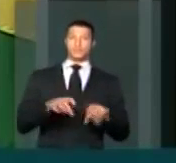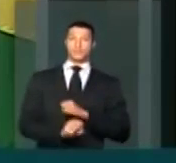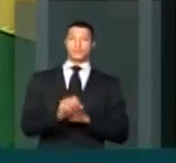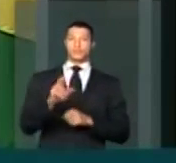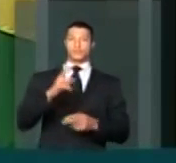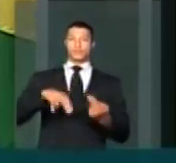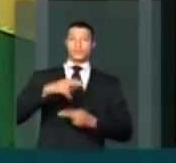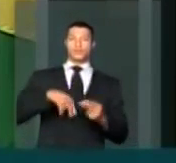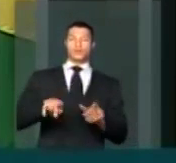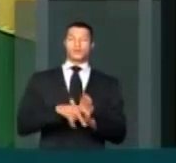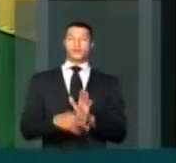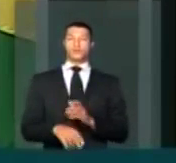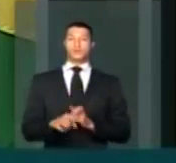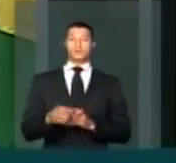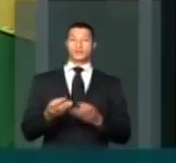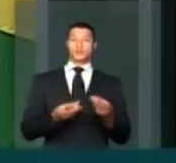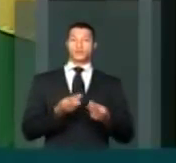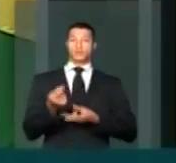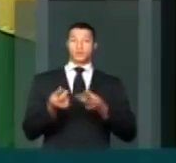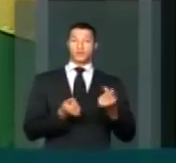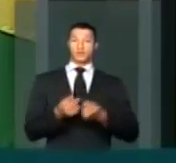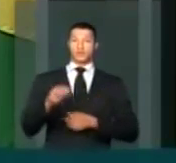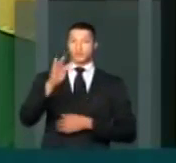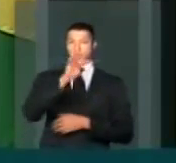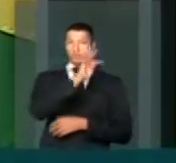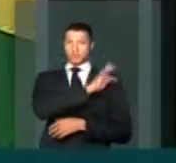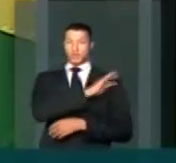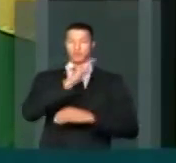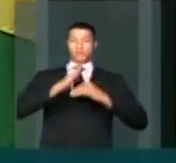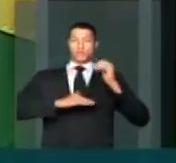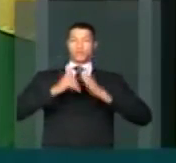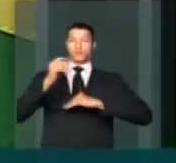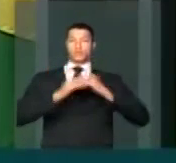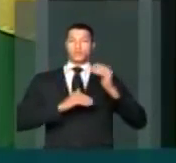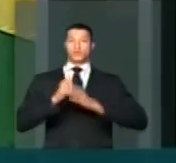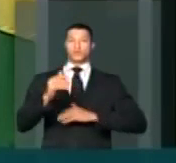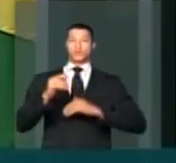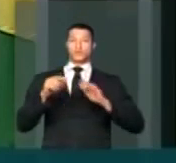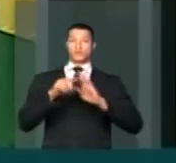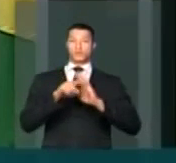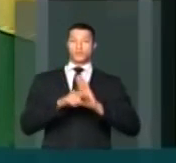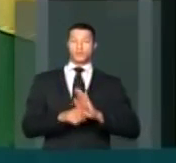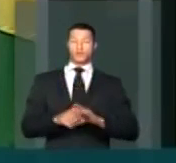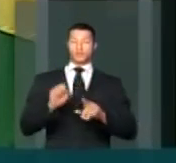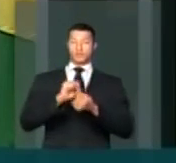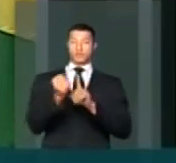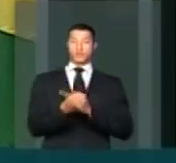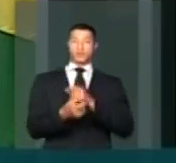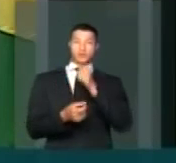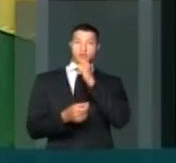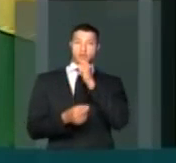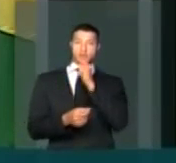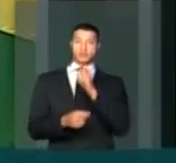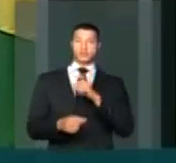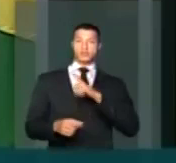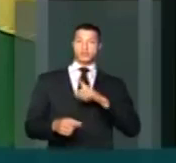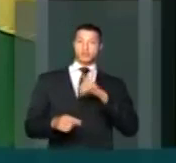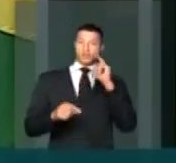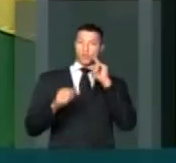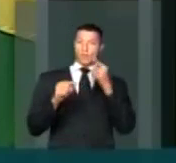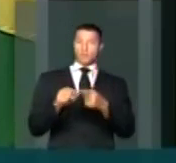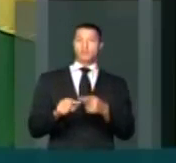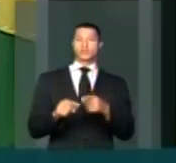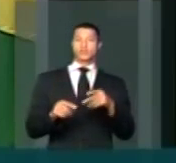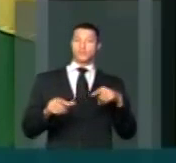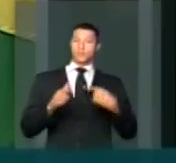formação universitária e na qualificação técnico-profissional, esses programas sociais ainda carecem de